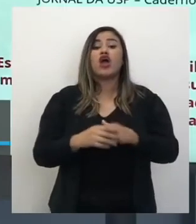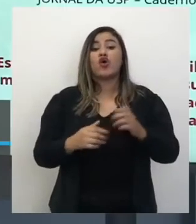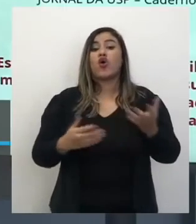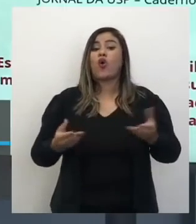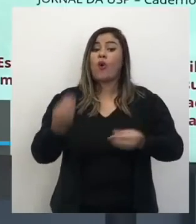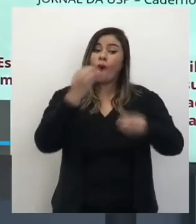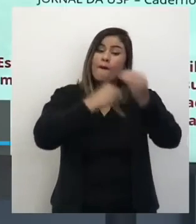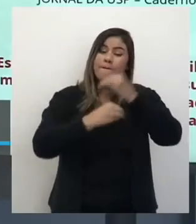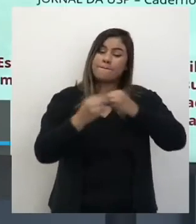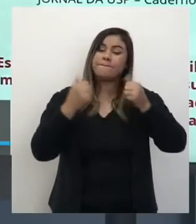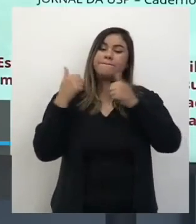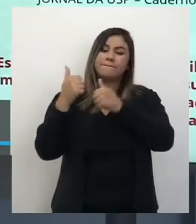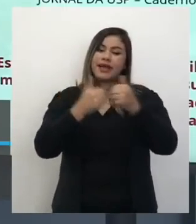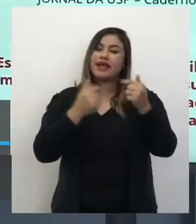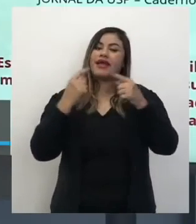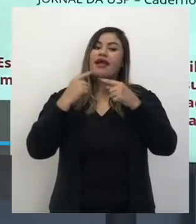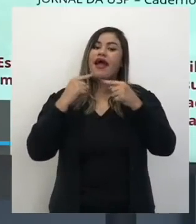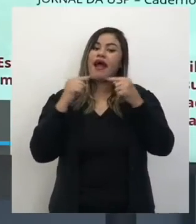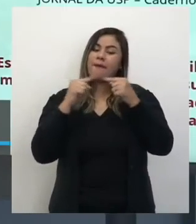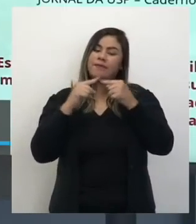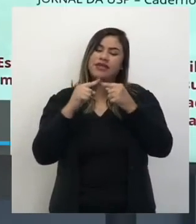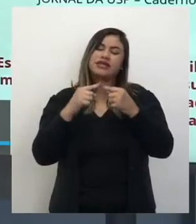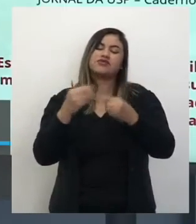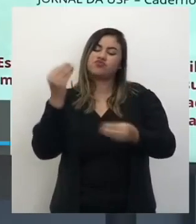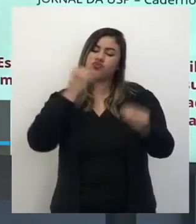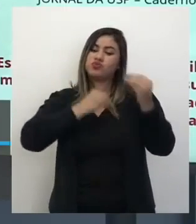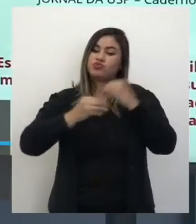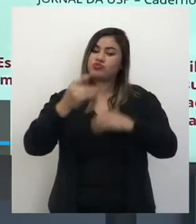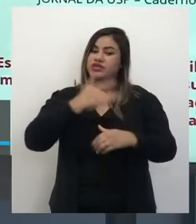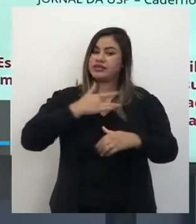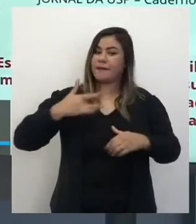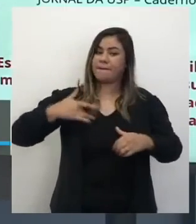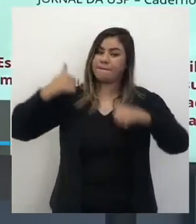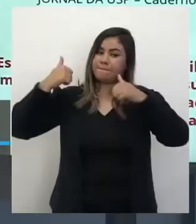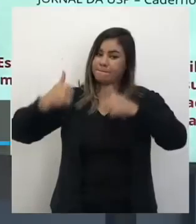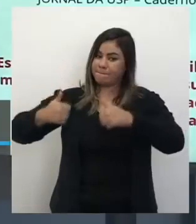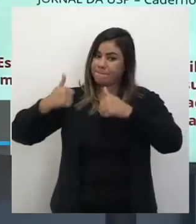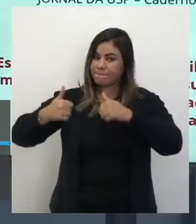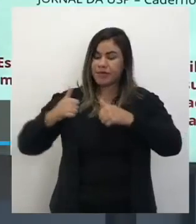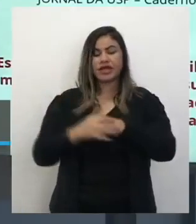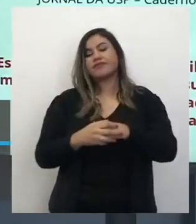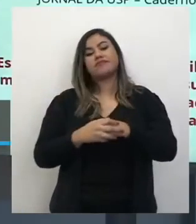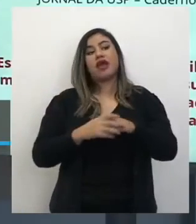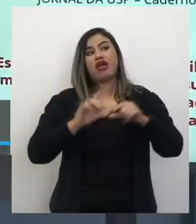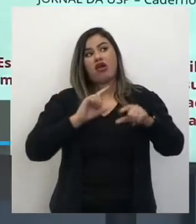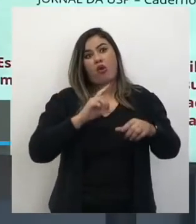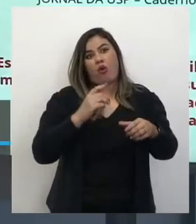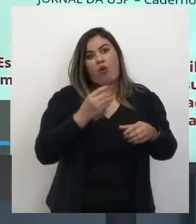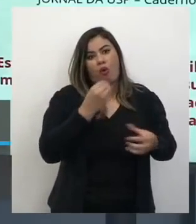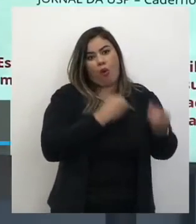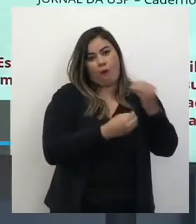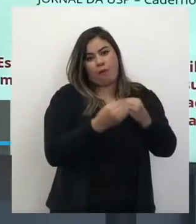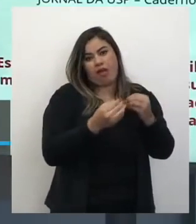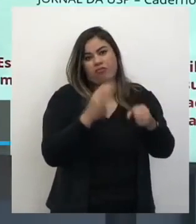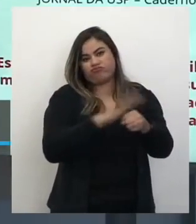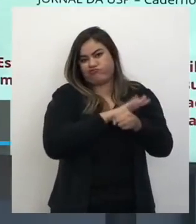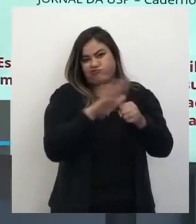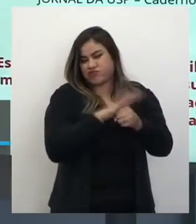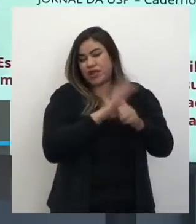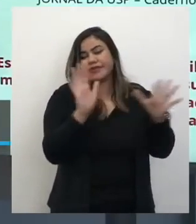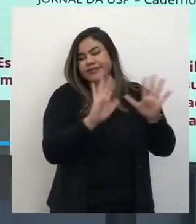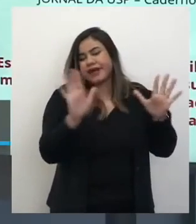de comer coisas mais saudáveis, sim, e não de comer bastante apenas, né? De experimentar de